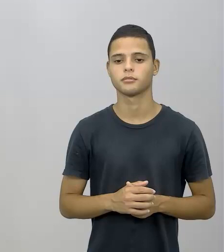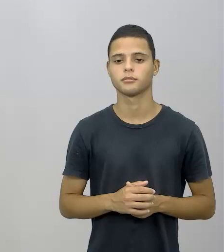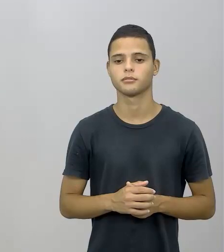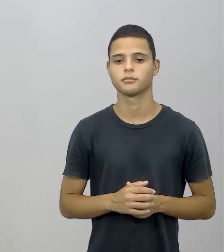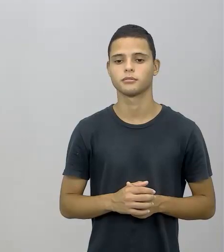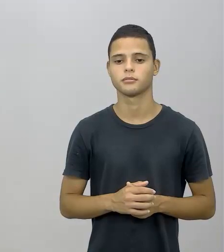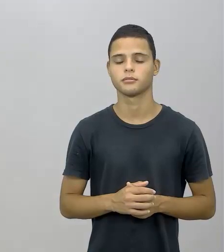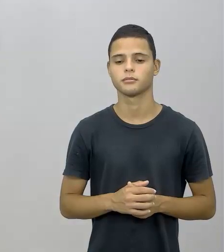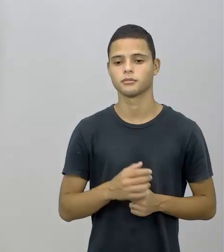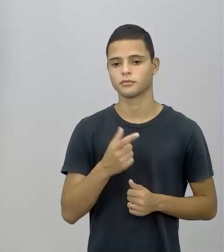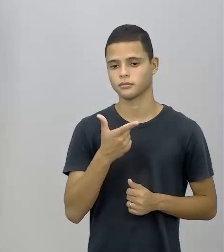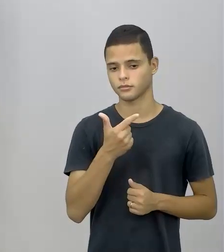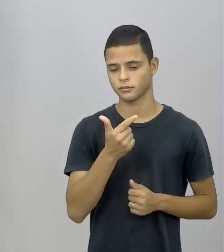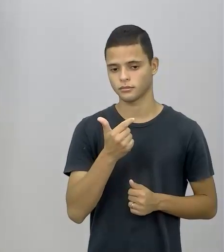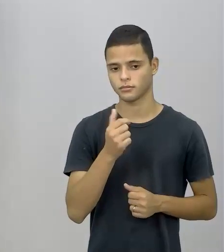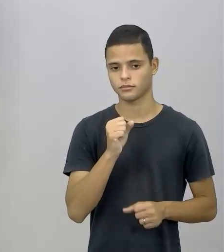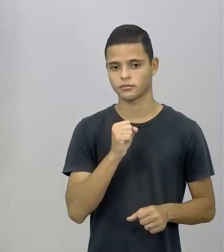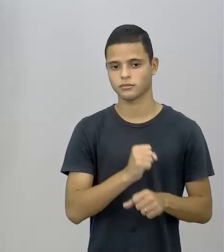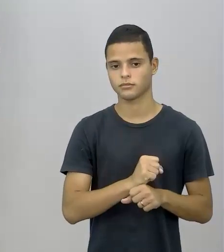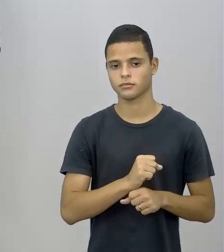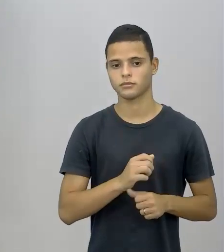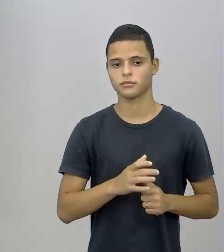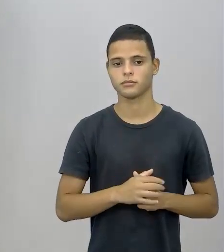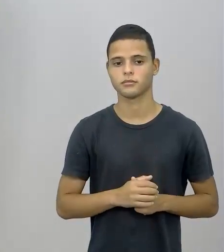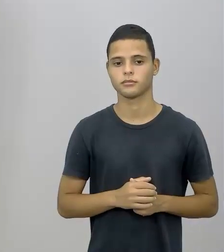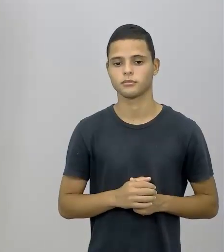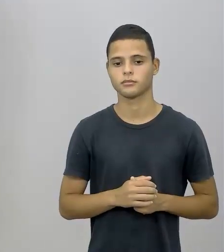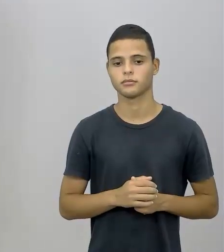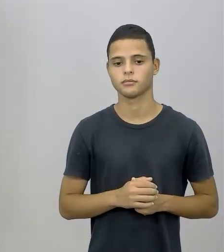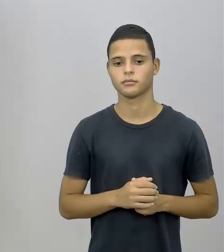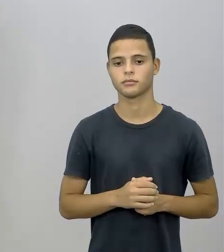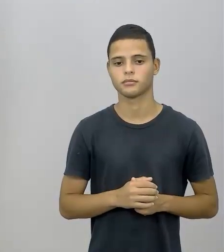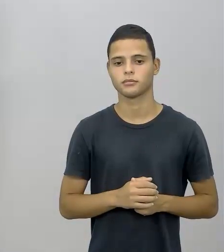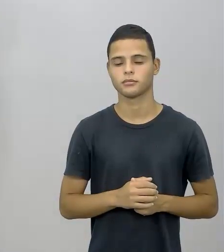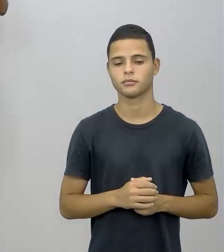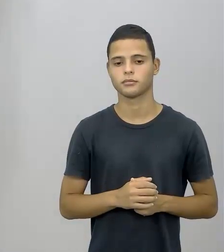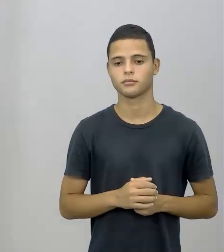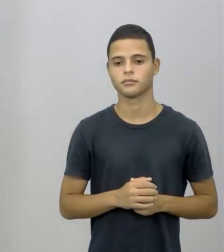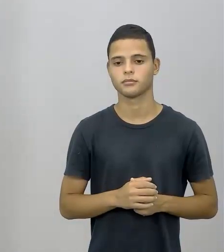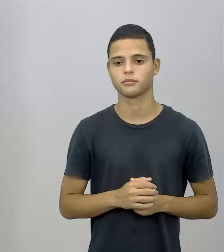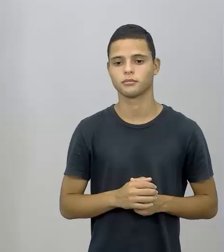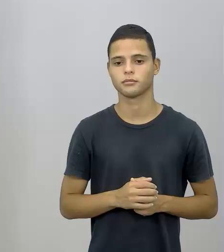19. De novo. 12 segundos. Já. 10 e 84.